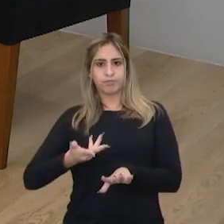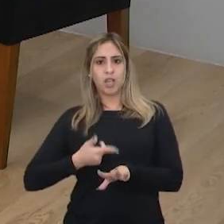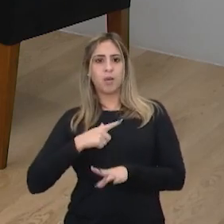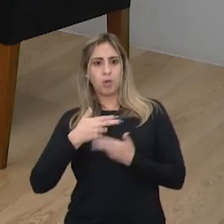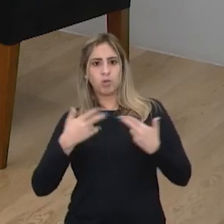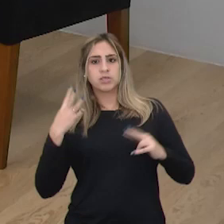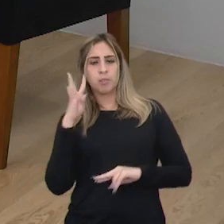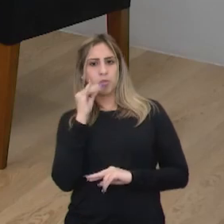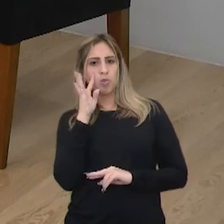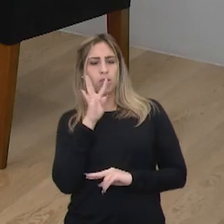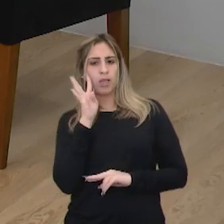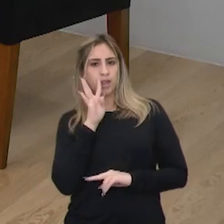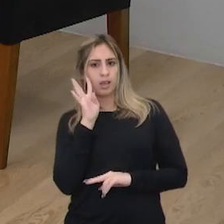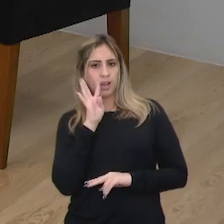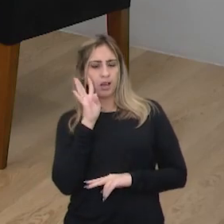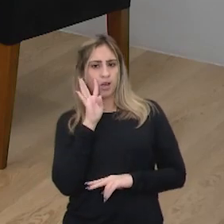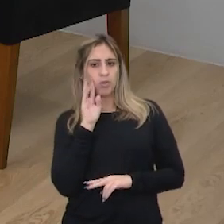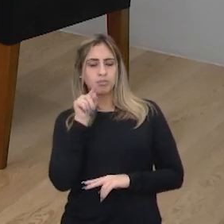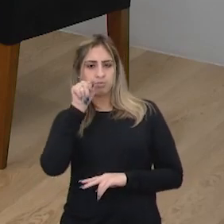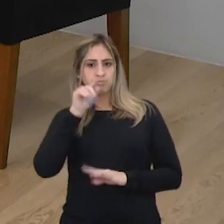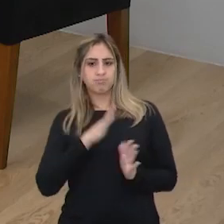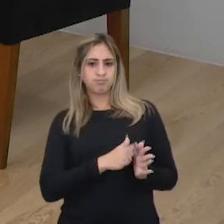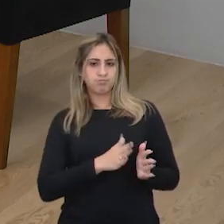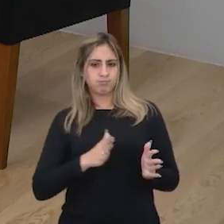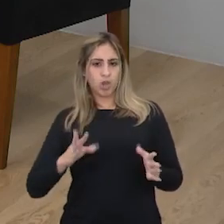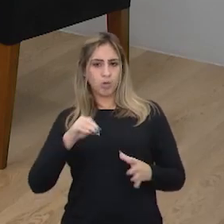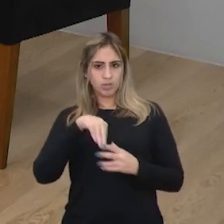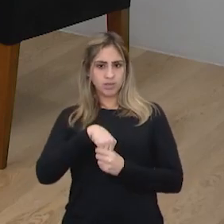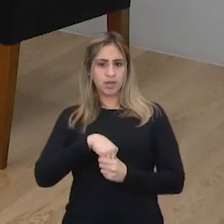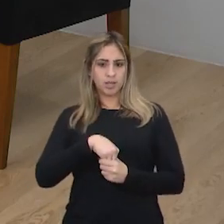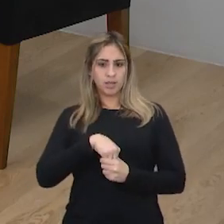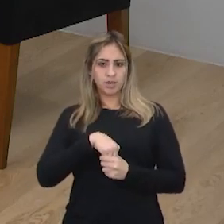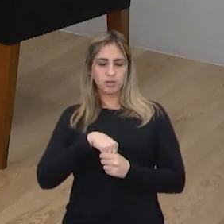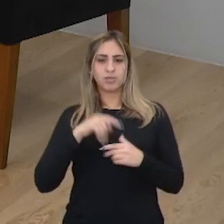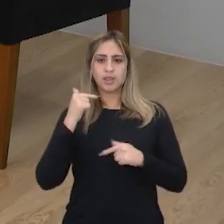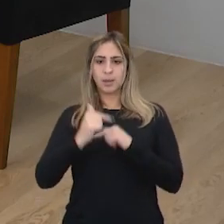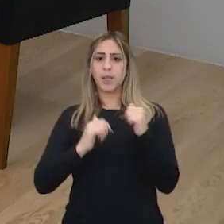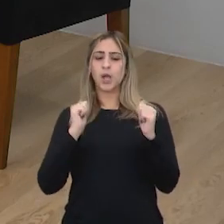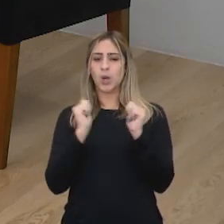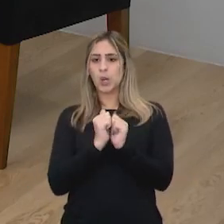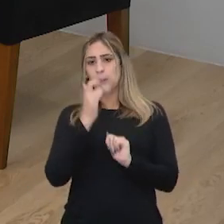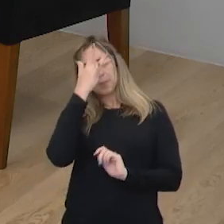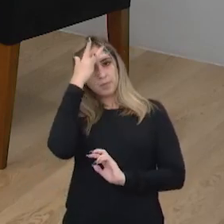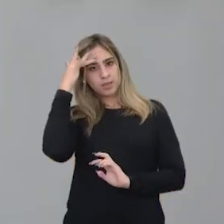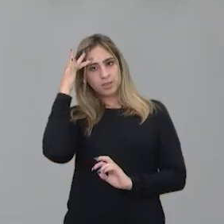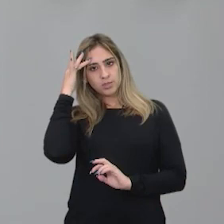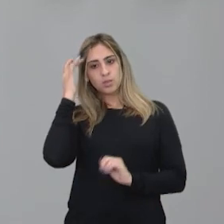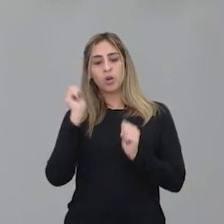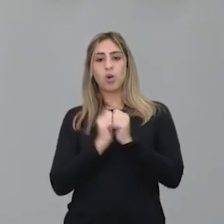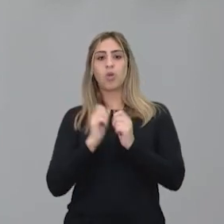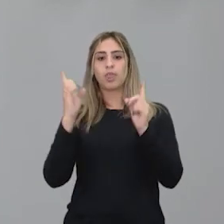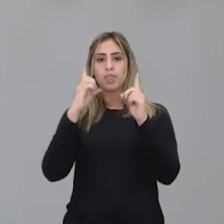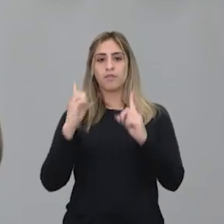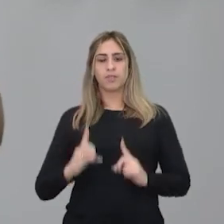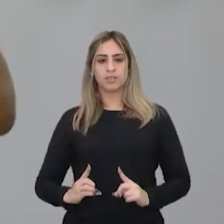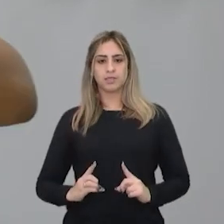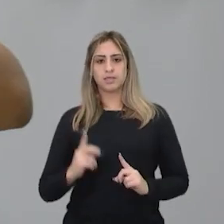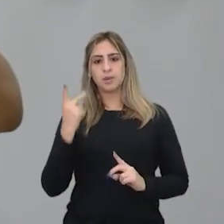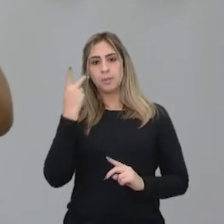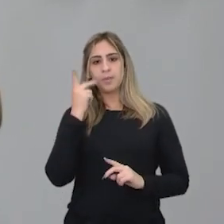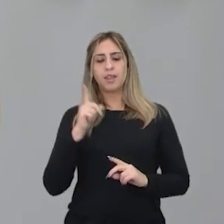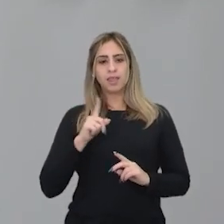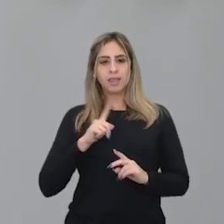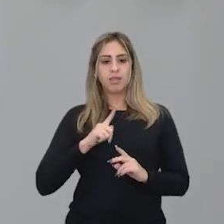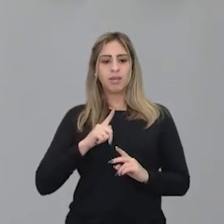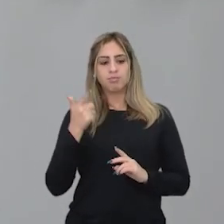bacana. E dentro desse processo, trabalha com pessoas com deficiências para ter